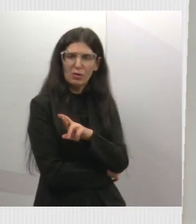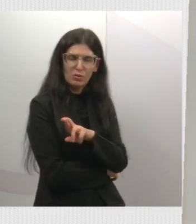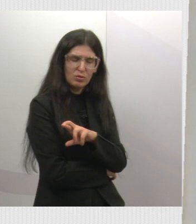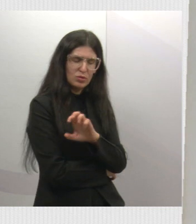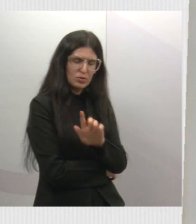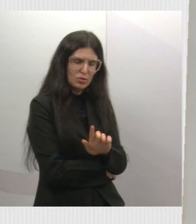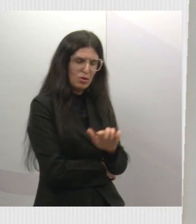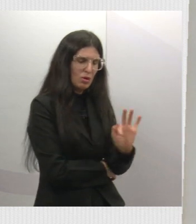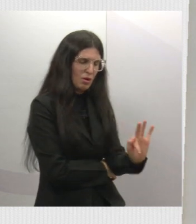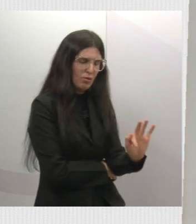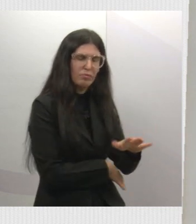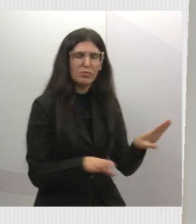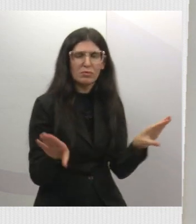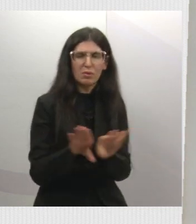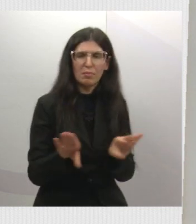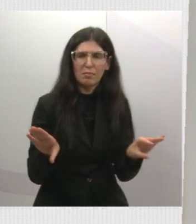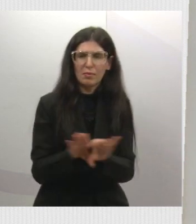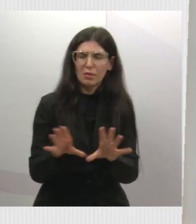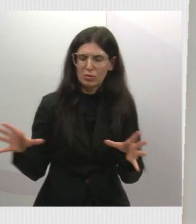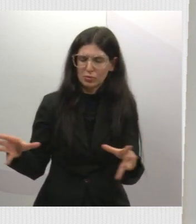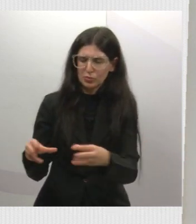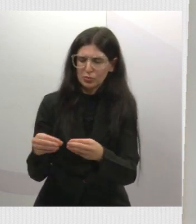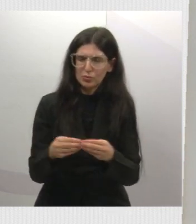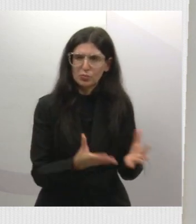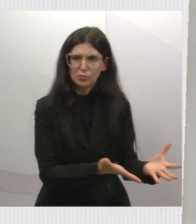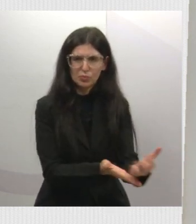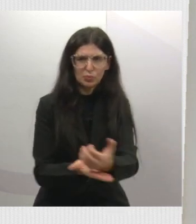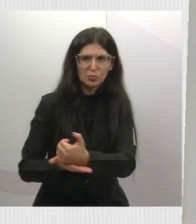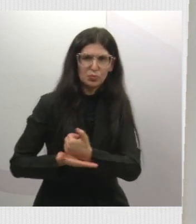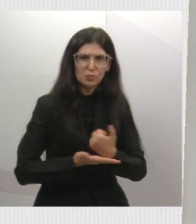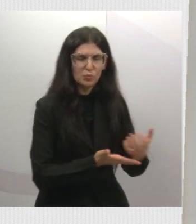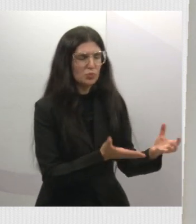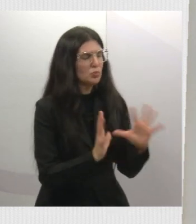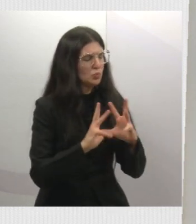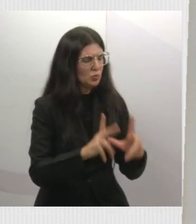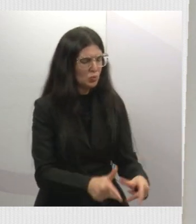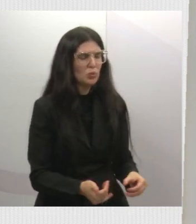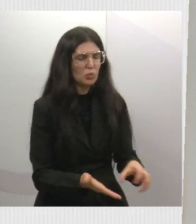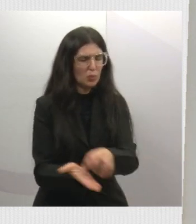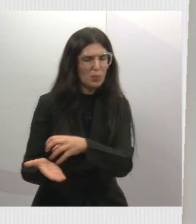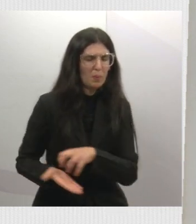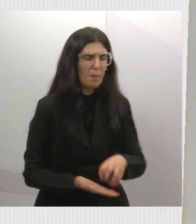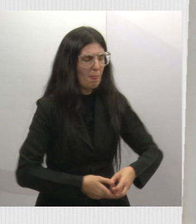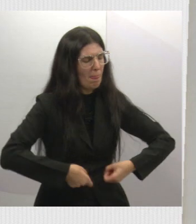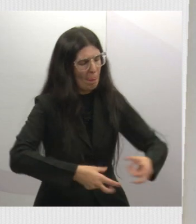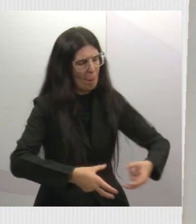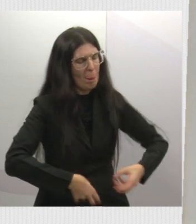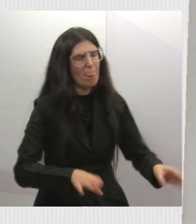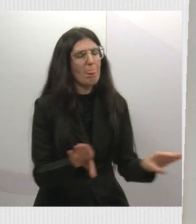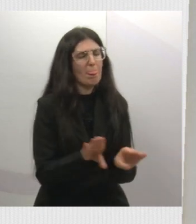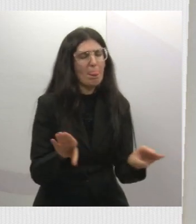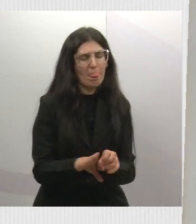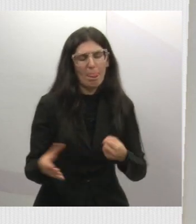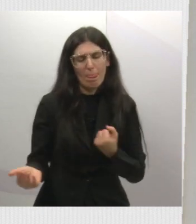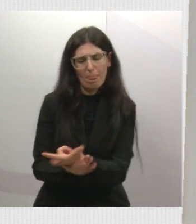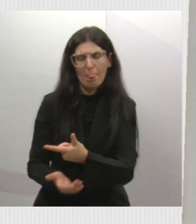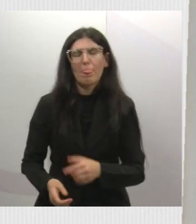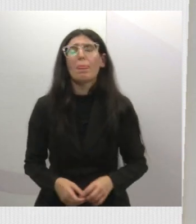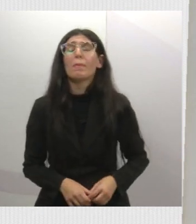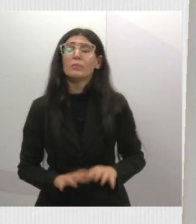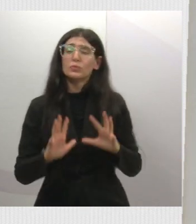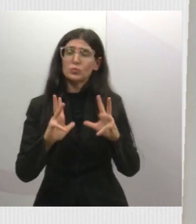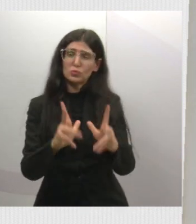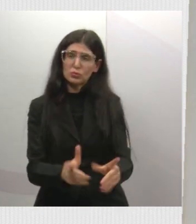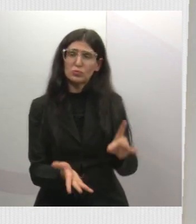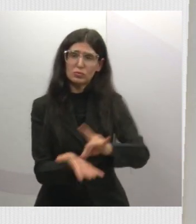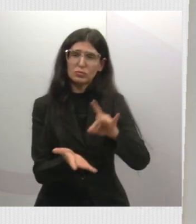e o relatório resumido de execução orçamentária, que é o RREO. Esses são os relatórios oficiais, de acordo